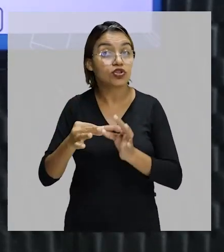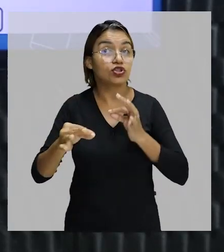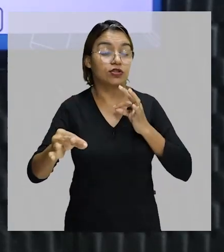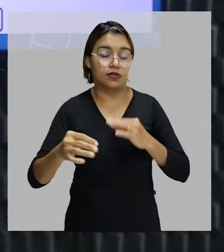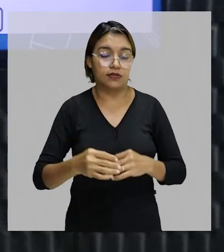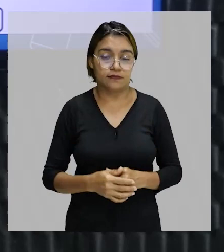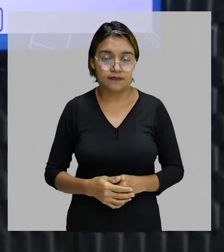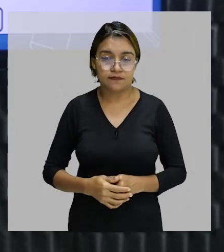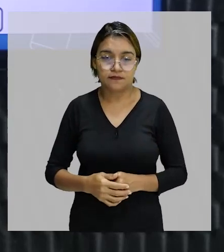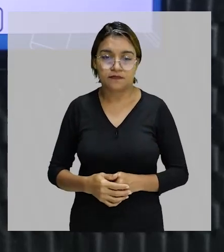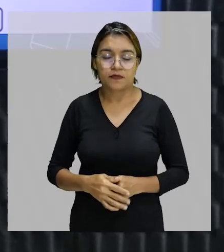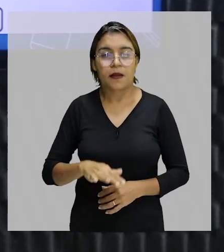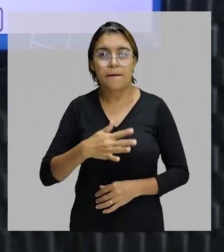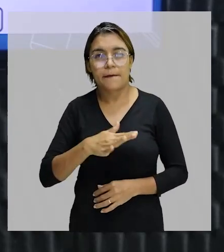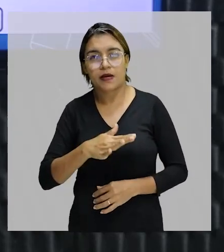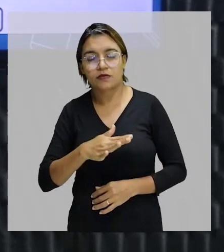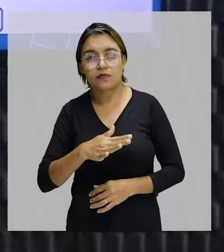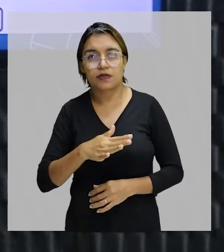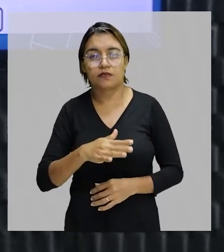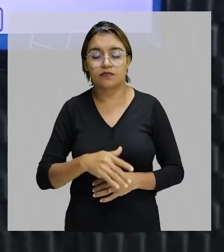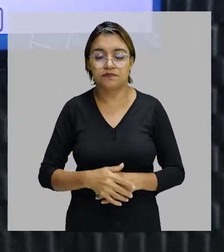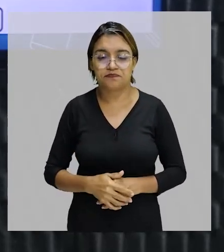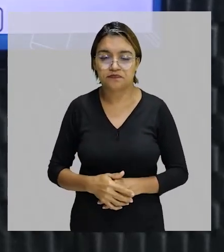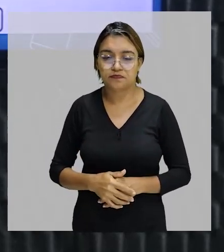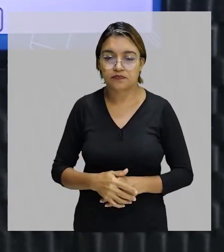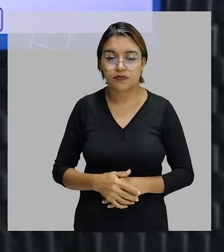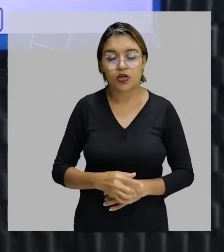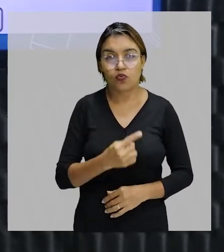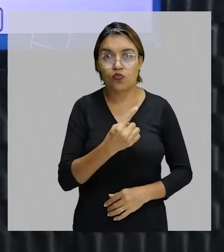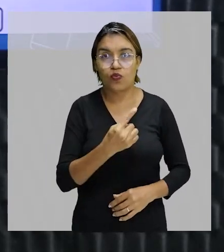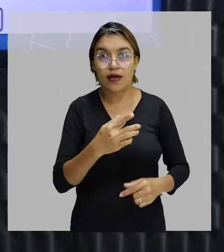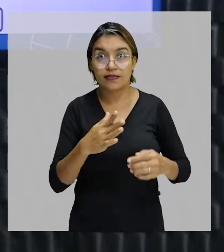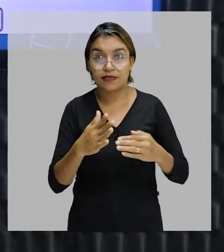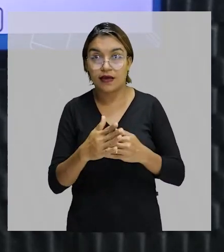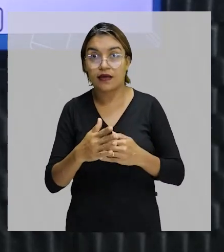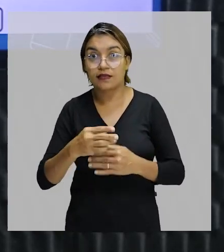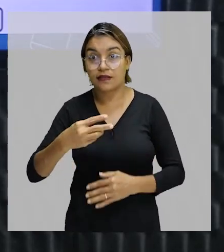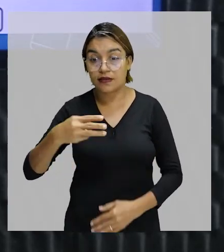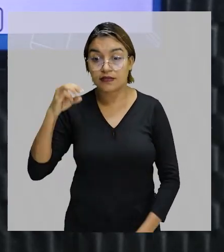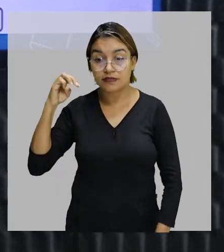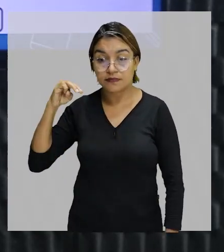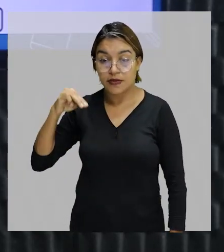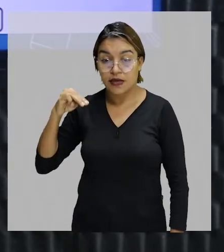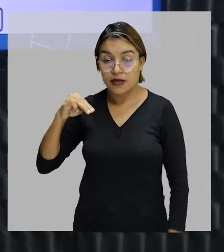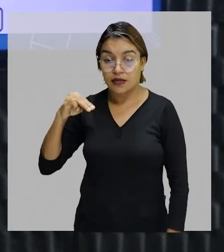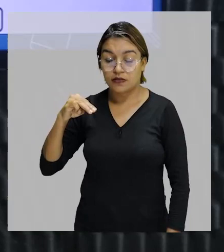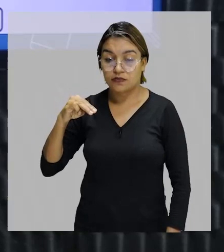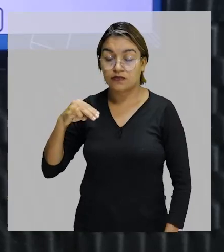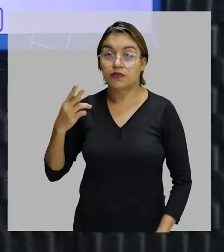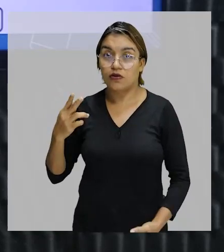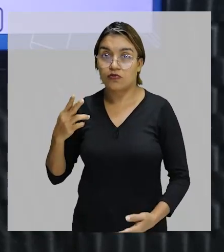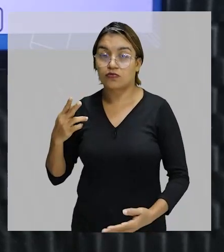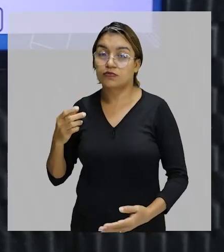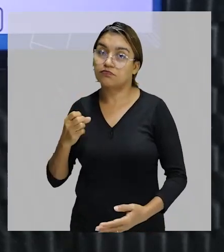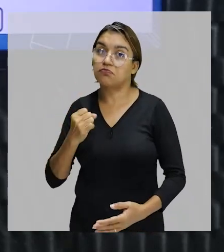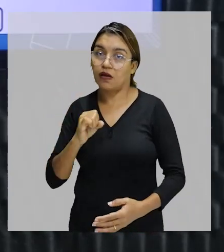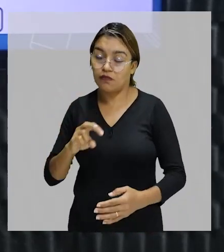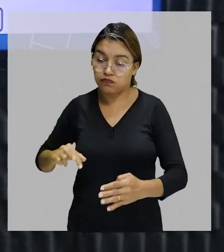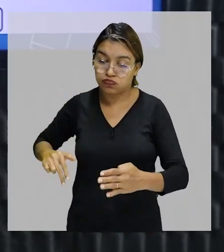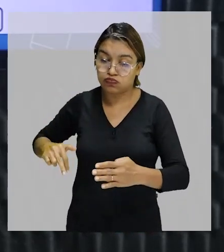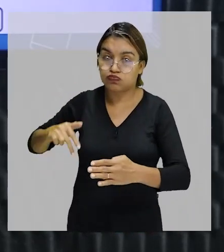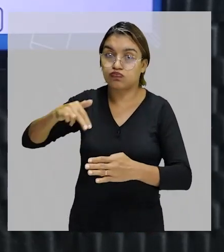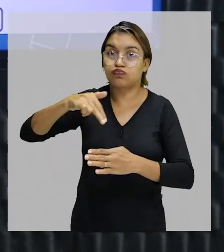essa distância varia de 1 a 3 metros. Mesma lógica, 6 tentativas. Vence aquele que saltar o mais distante,